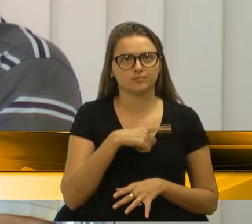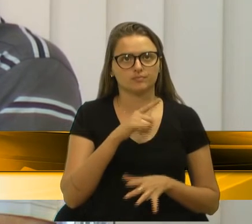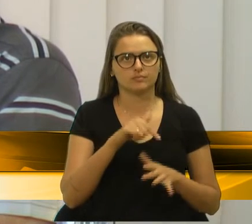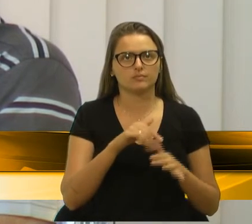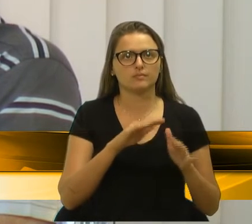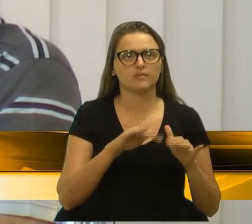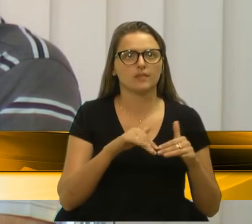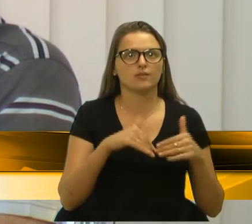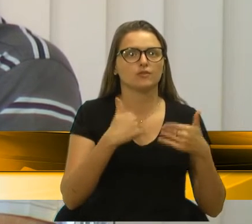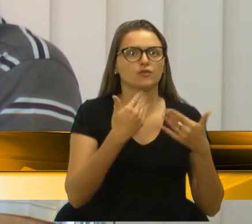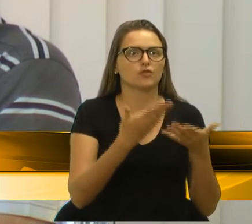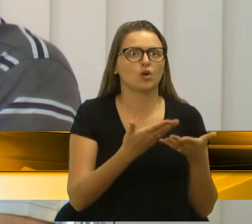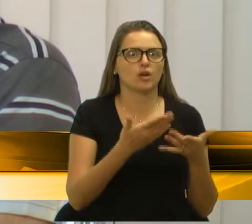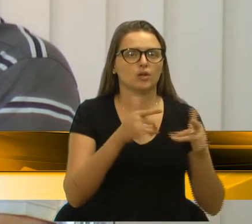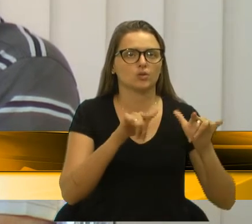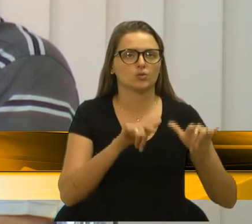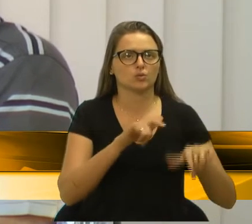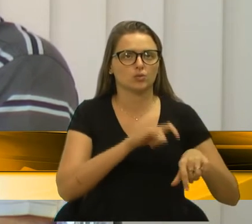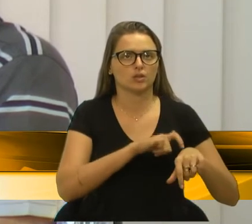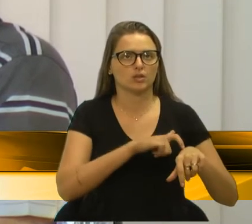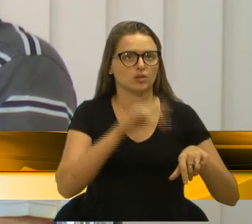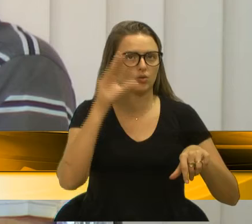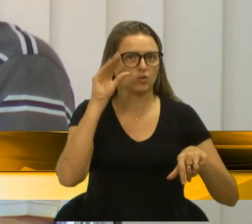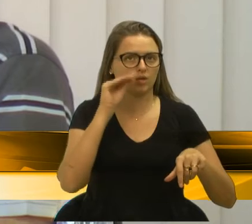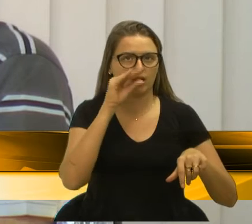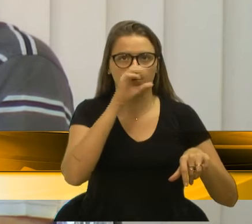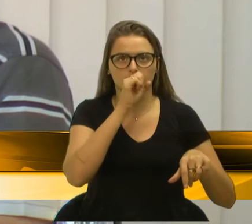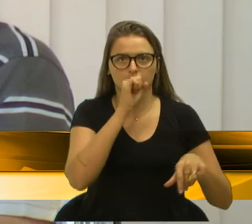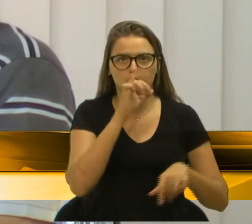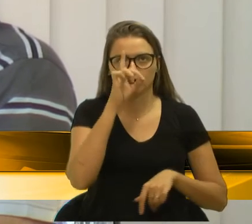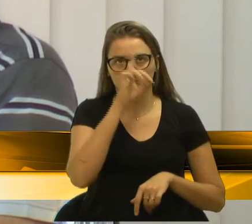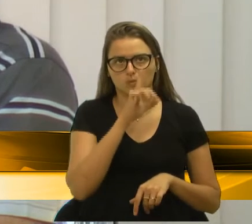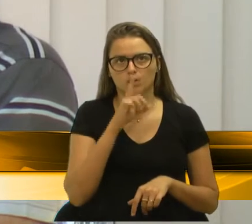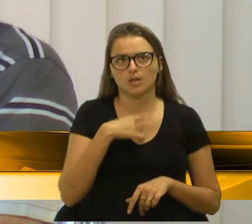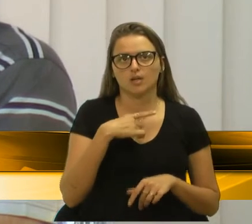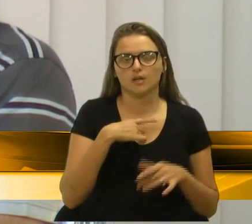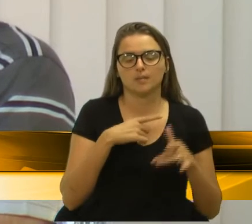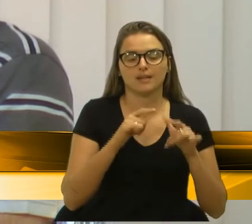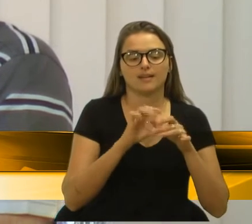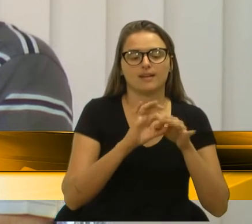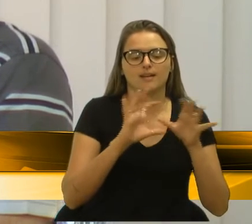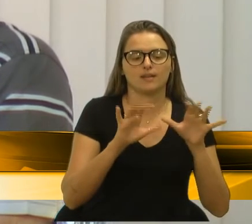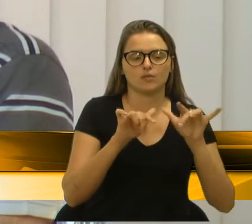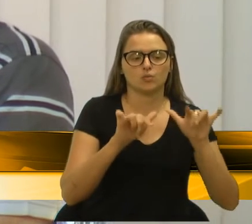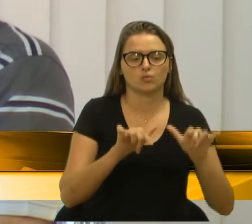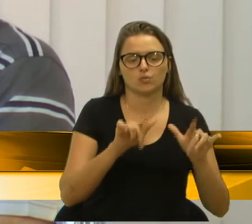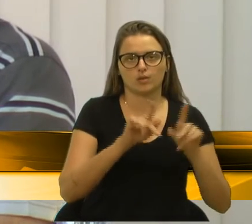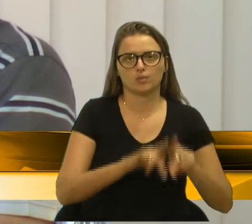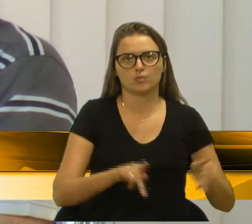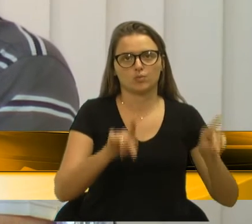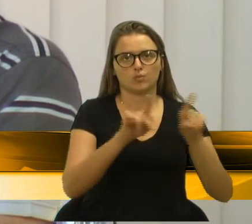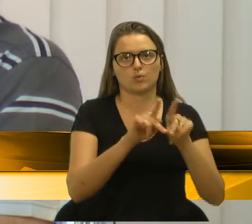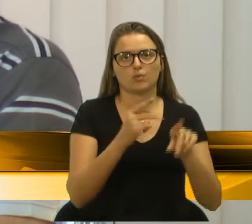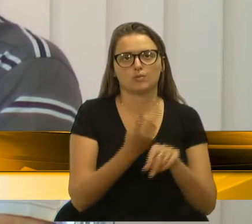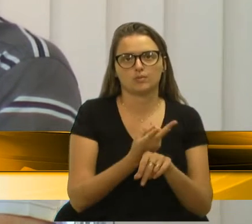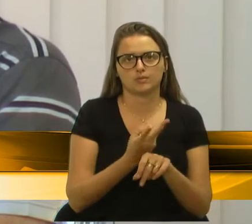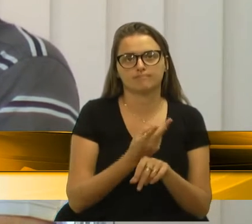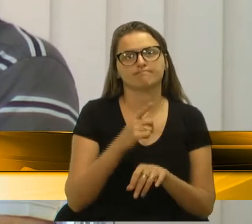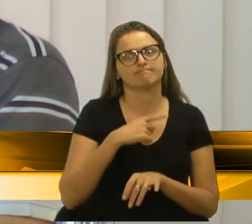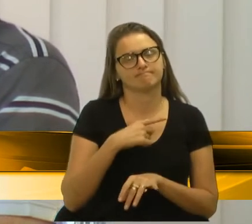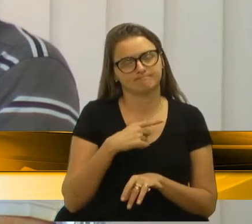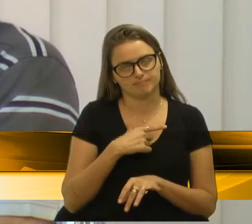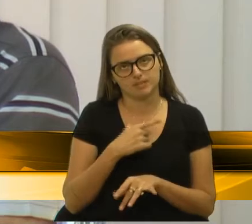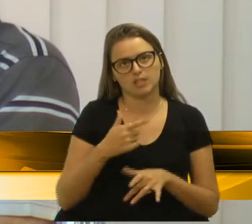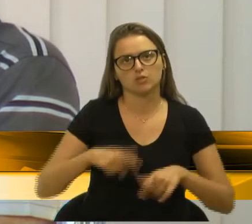horários da UBS, então seria o horário noturno e final de semana, para disponibilizar para a população. Isso tem um